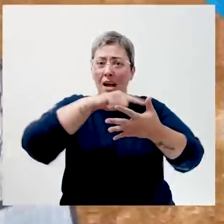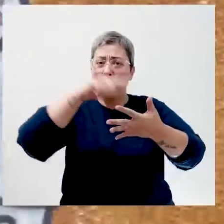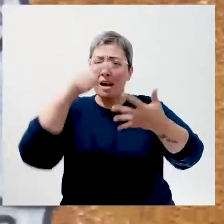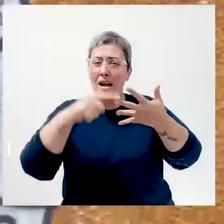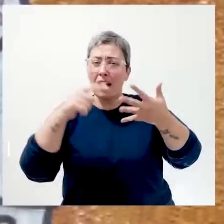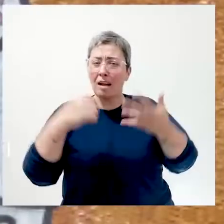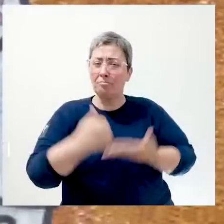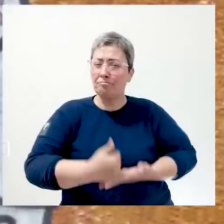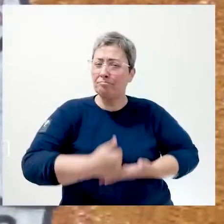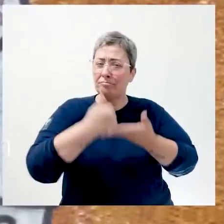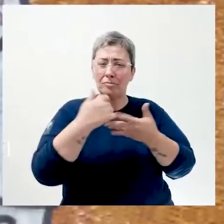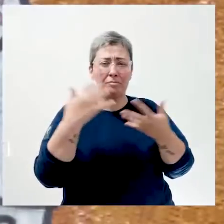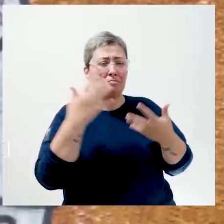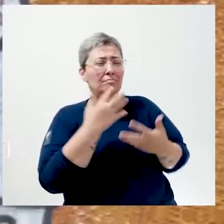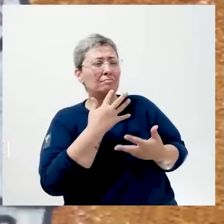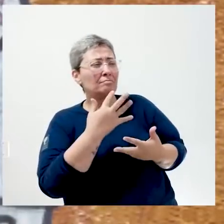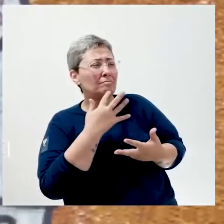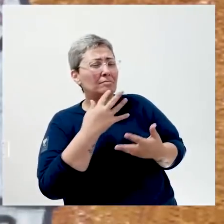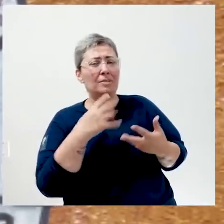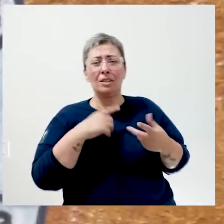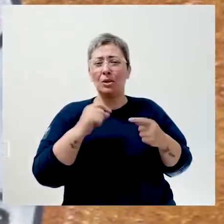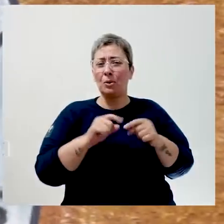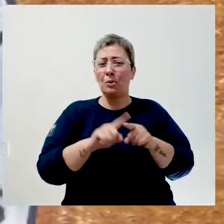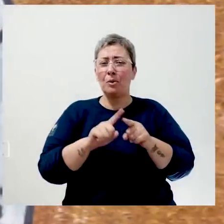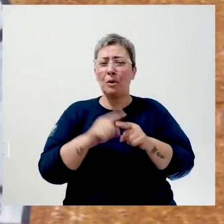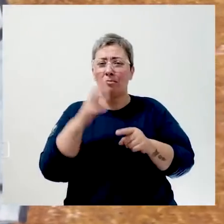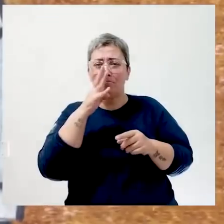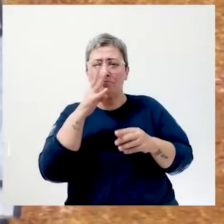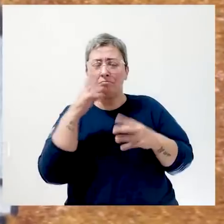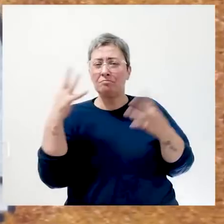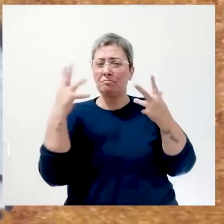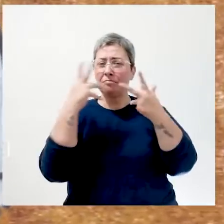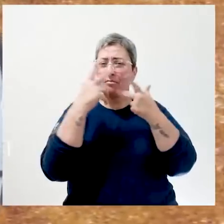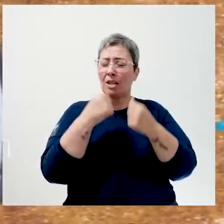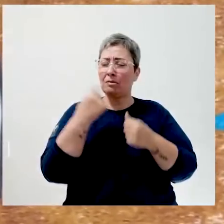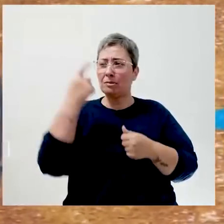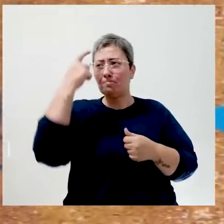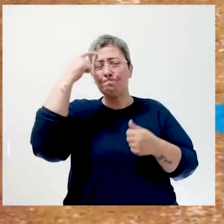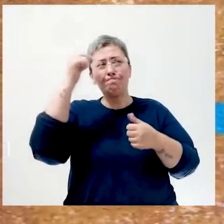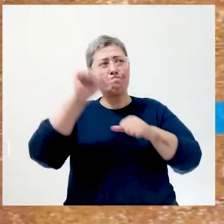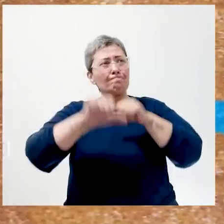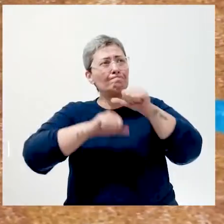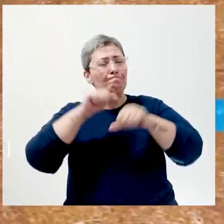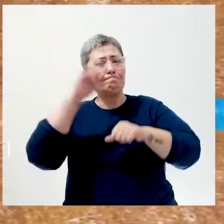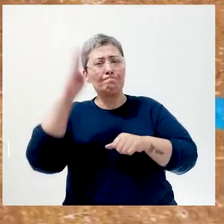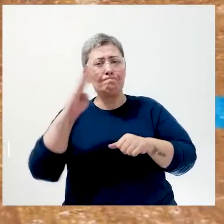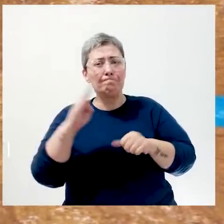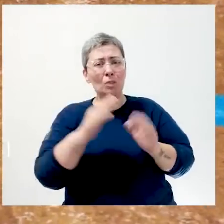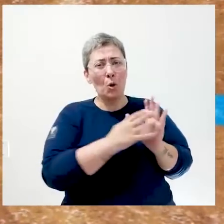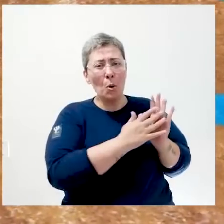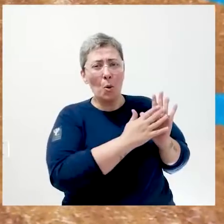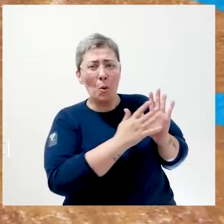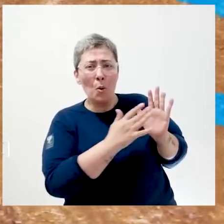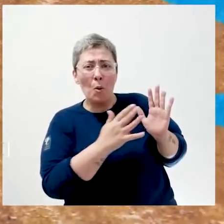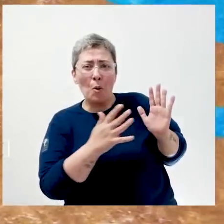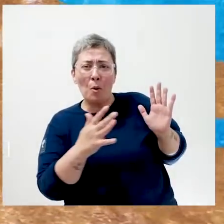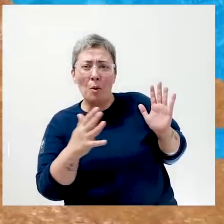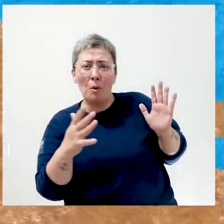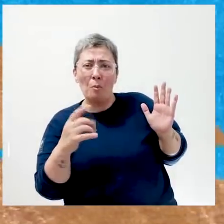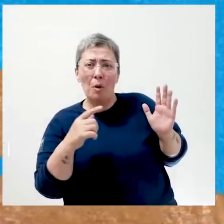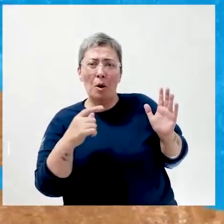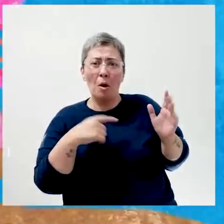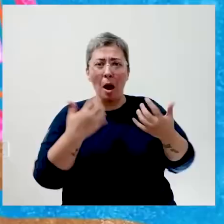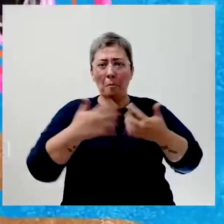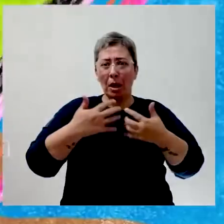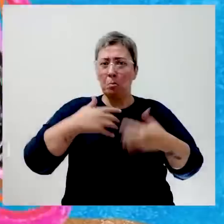preservada. Ficou encantado com tanta beleza. Enquanto Manuela pensava nas mudanças que o Brasil sofreu, desde o descobrimento, a máquina